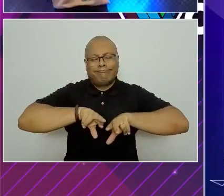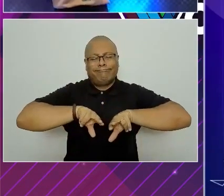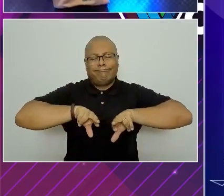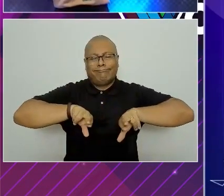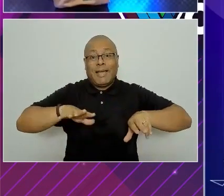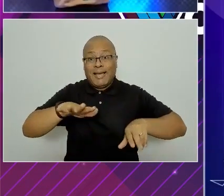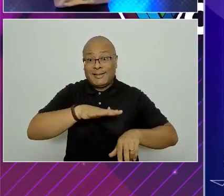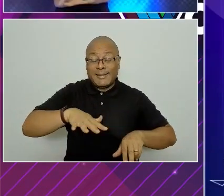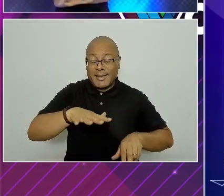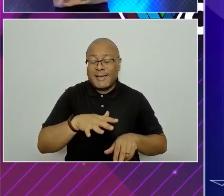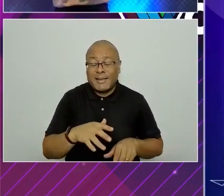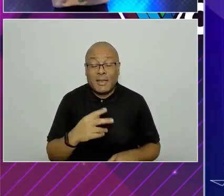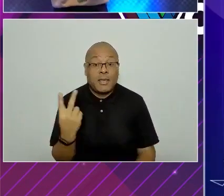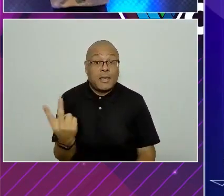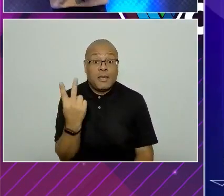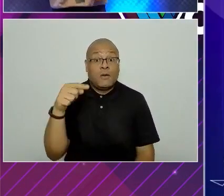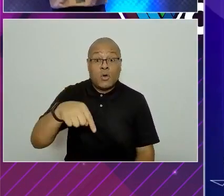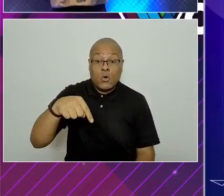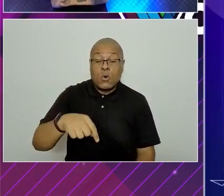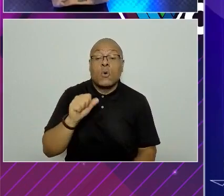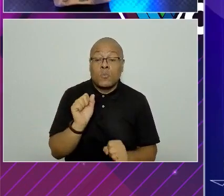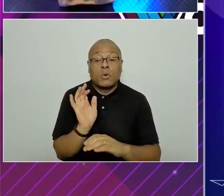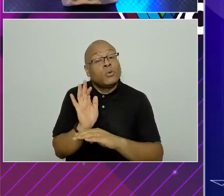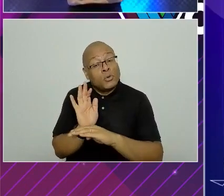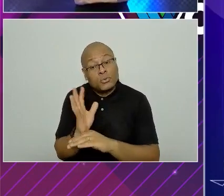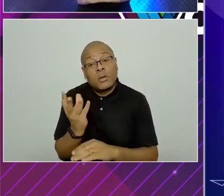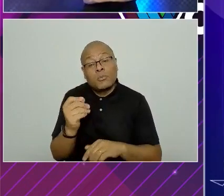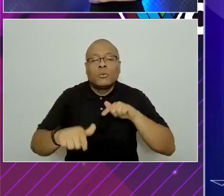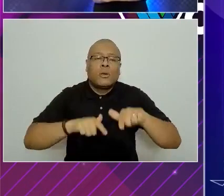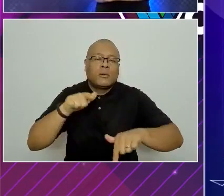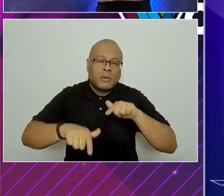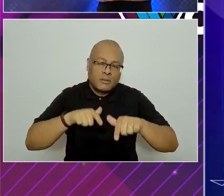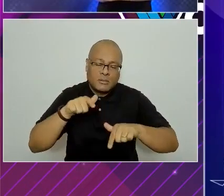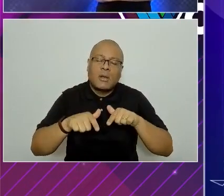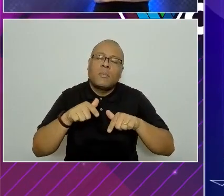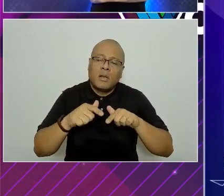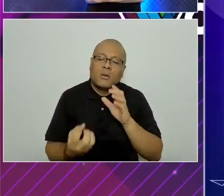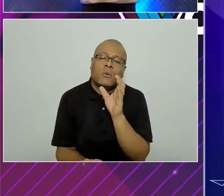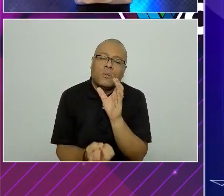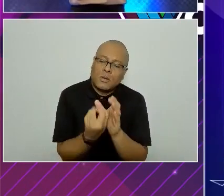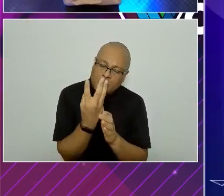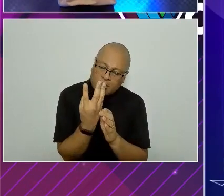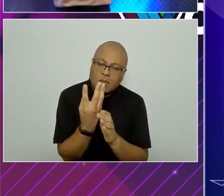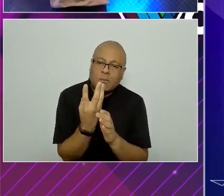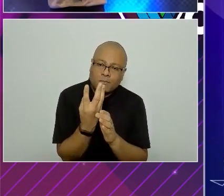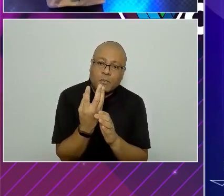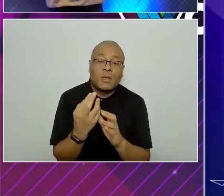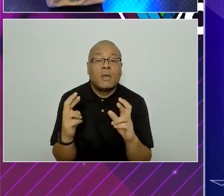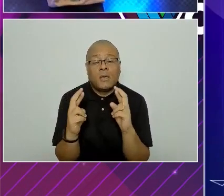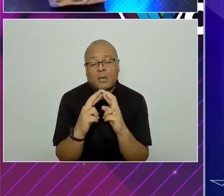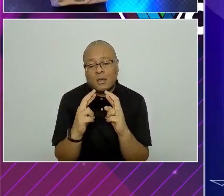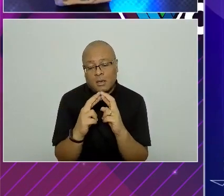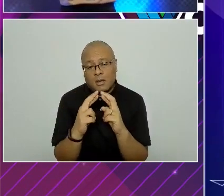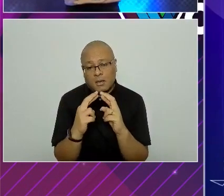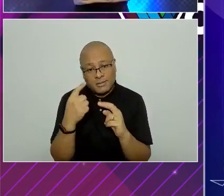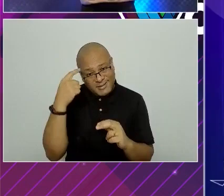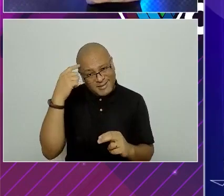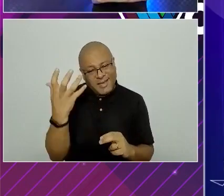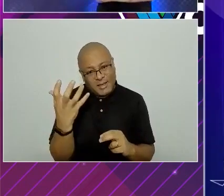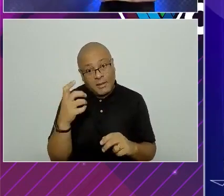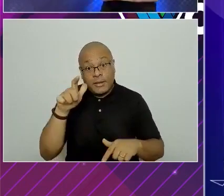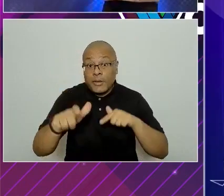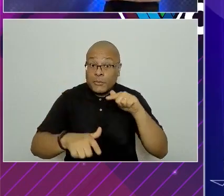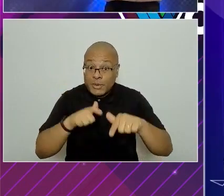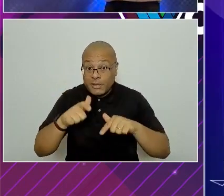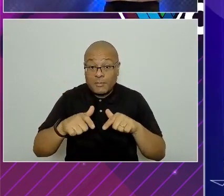neurociência são muito valorizados e pode ajudar muito quem trabalha com o desenvolvimento, né, de redes neurais artificiais, quem trabalha com